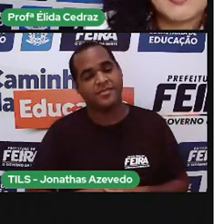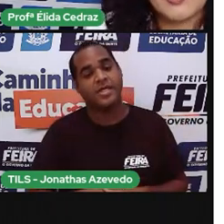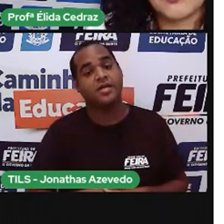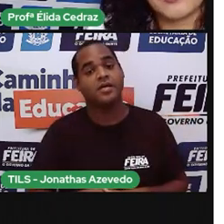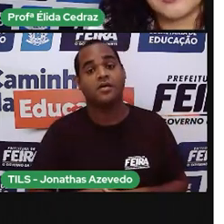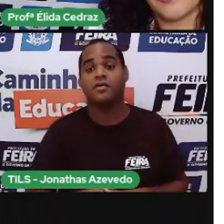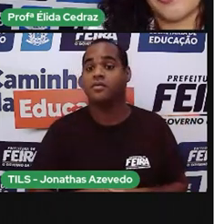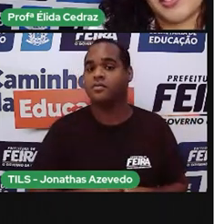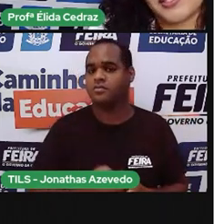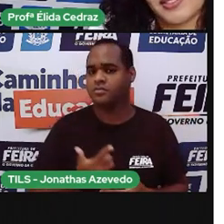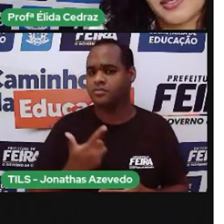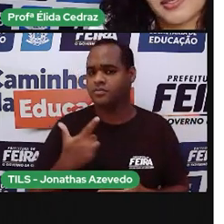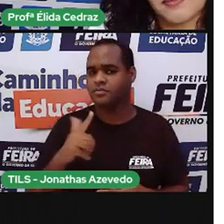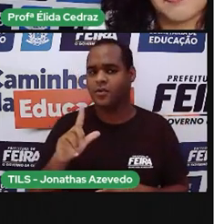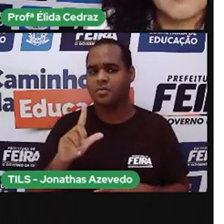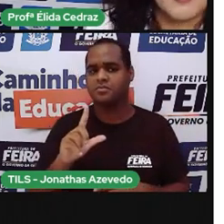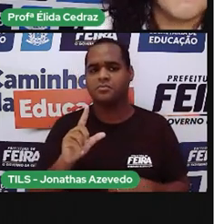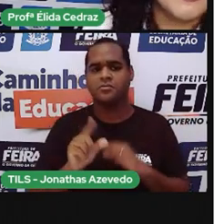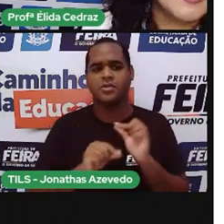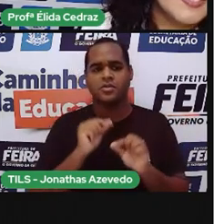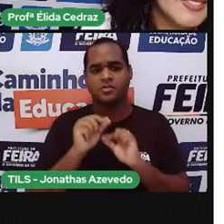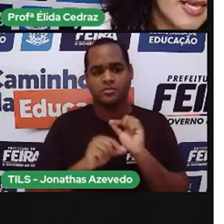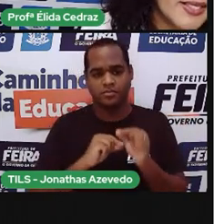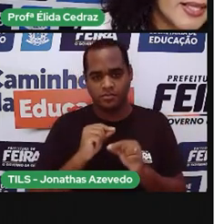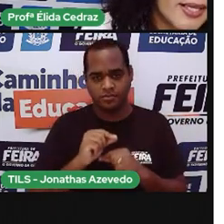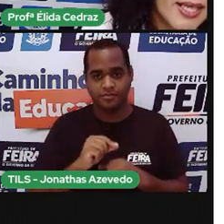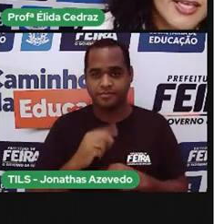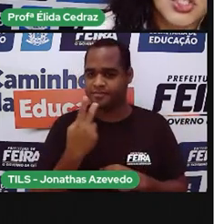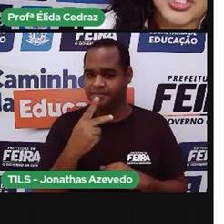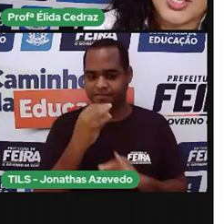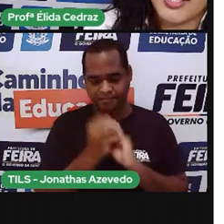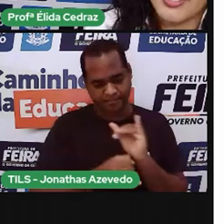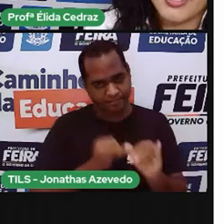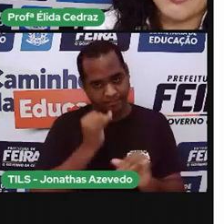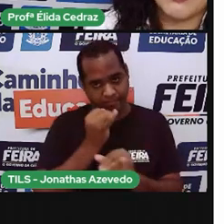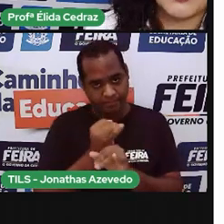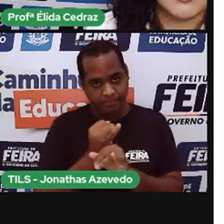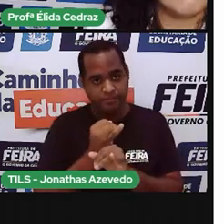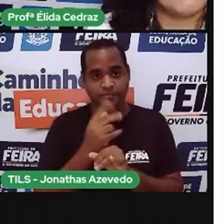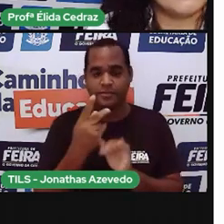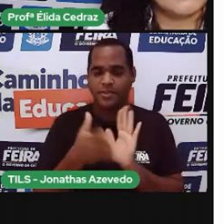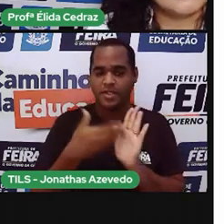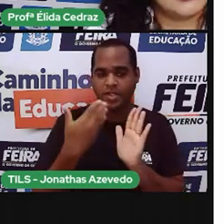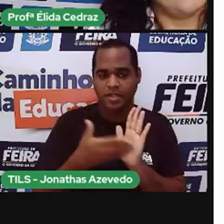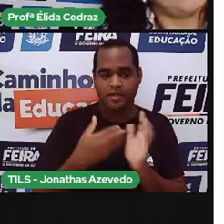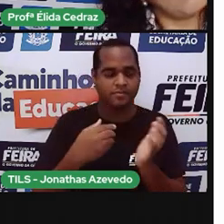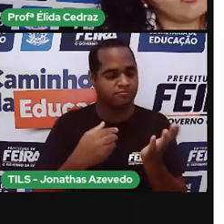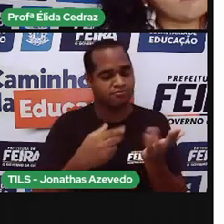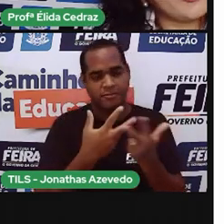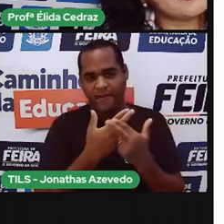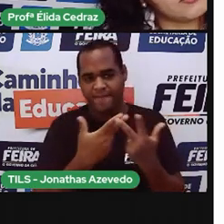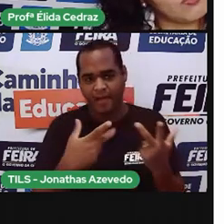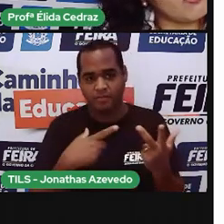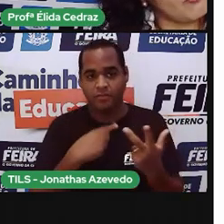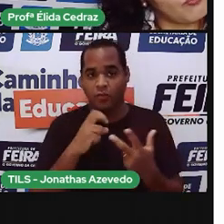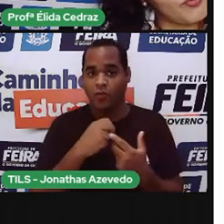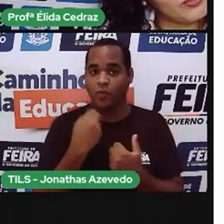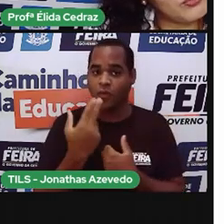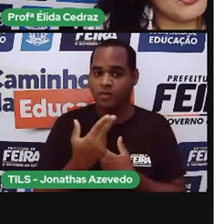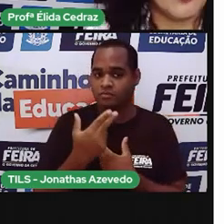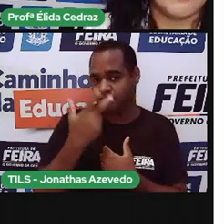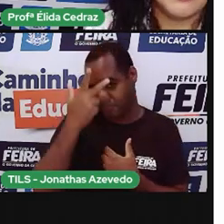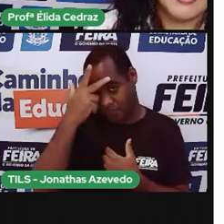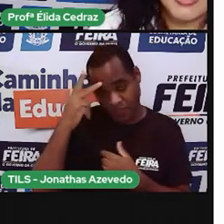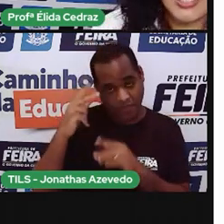Que instrumentos são esses? Pesquise na internet, em livros, revistas ou converse com